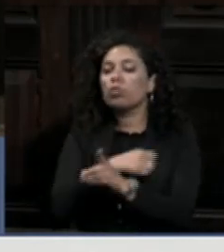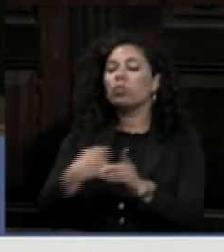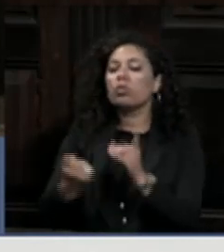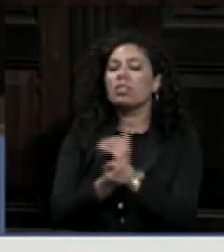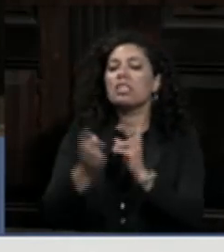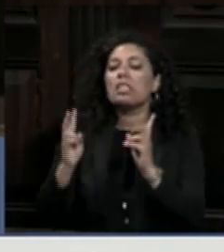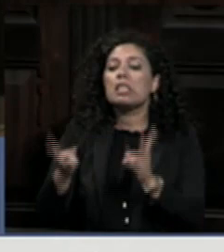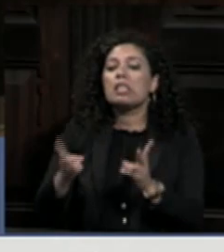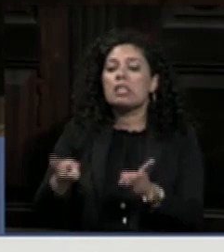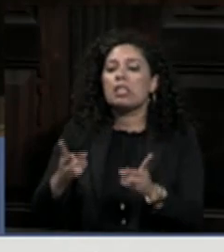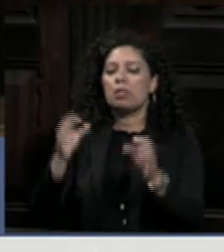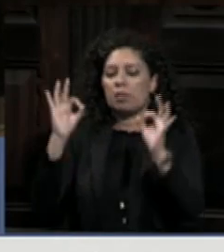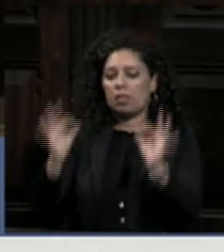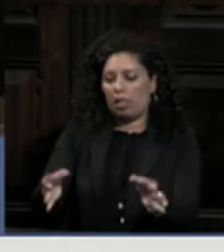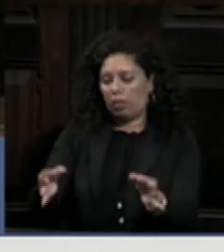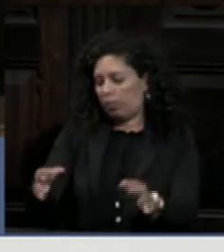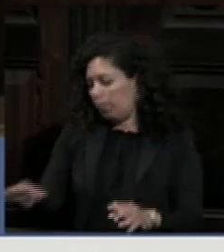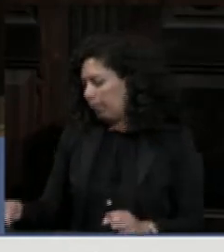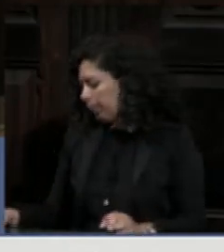em razão obrigado